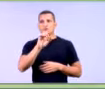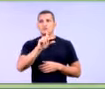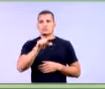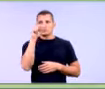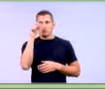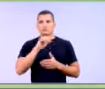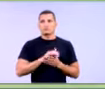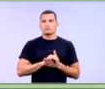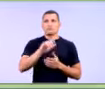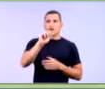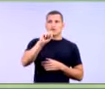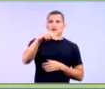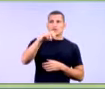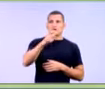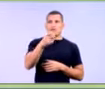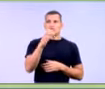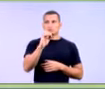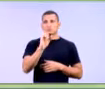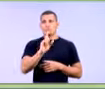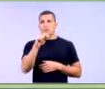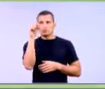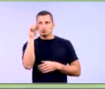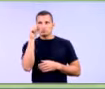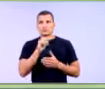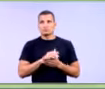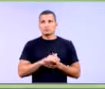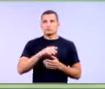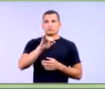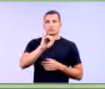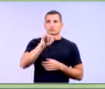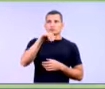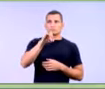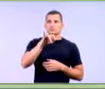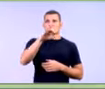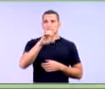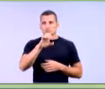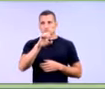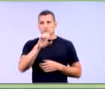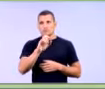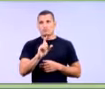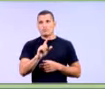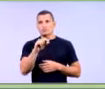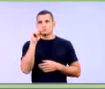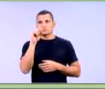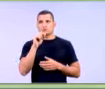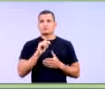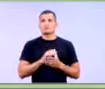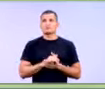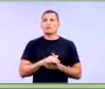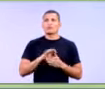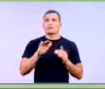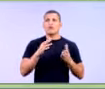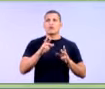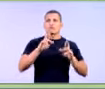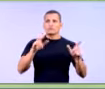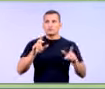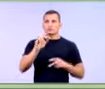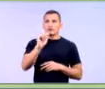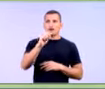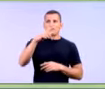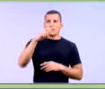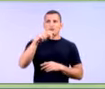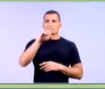e o índice também entra aqui como opcional. Qual é a diferença? A diferença entre um apêndice e um